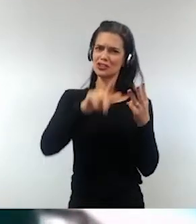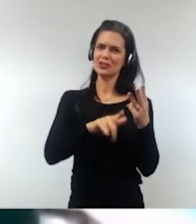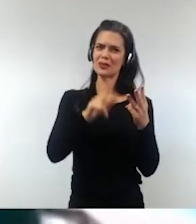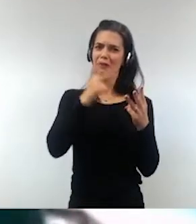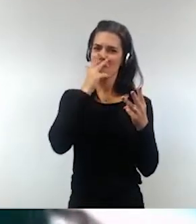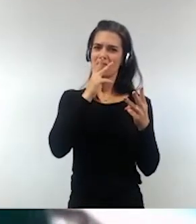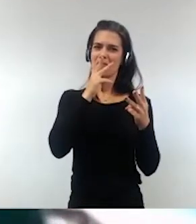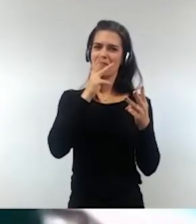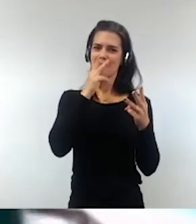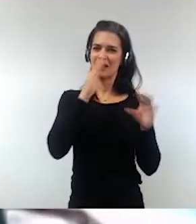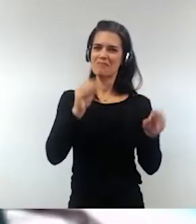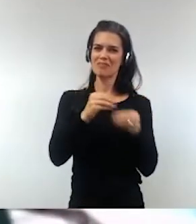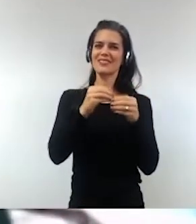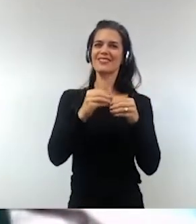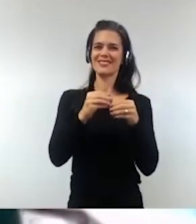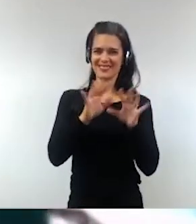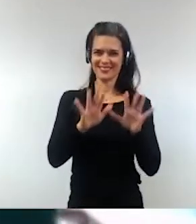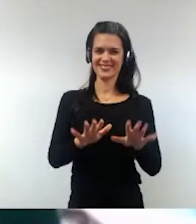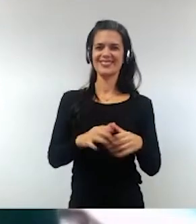complementar.